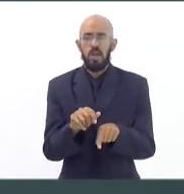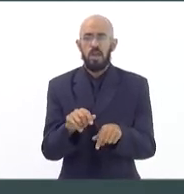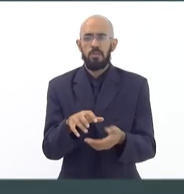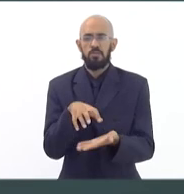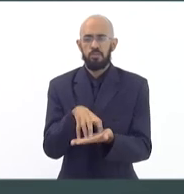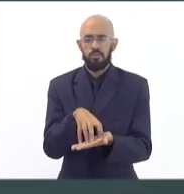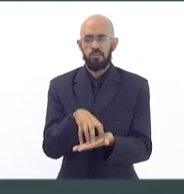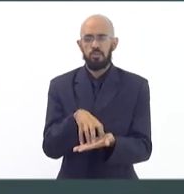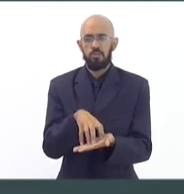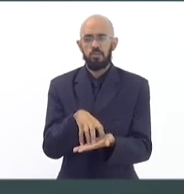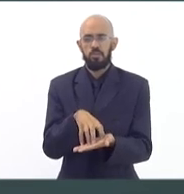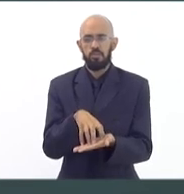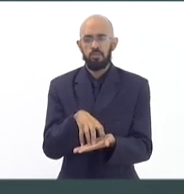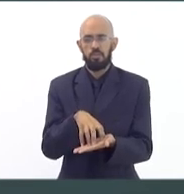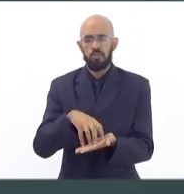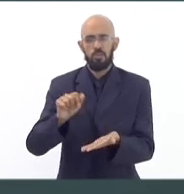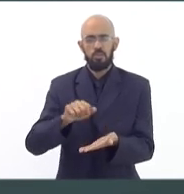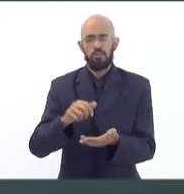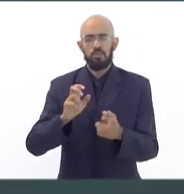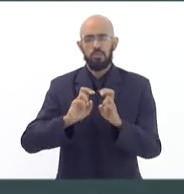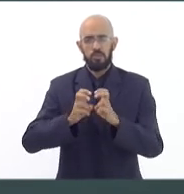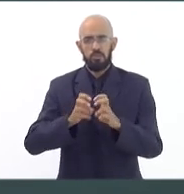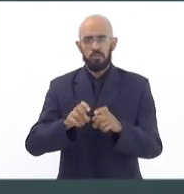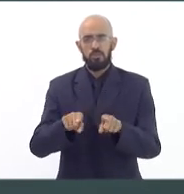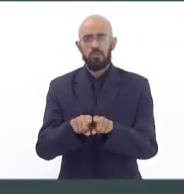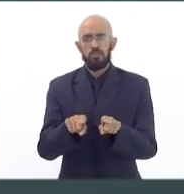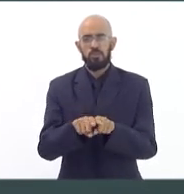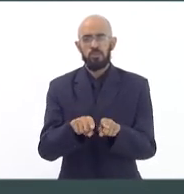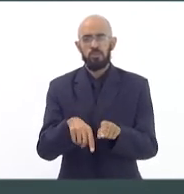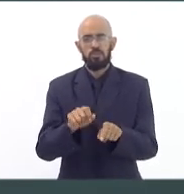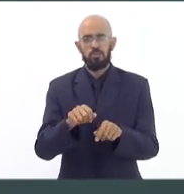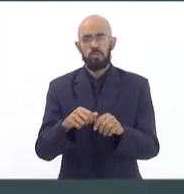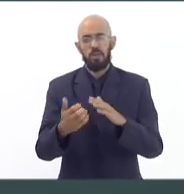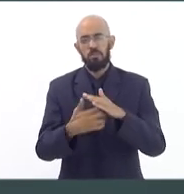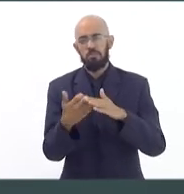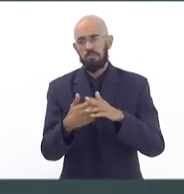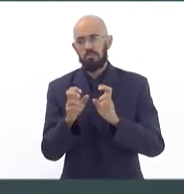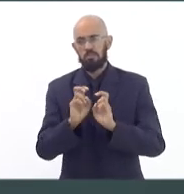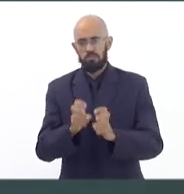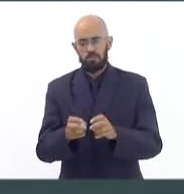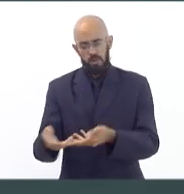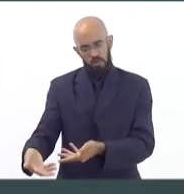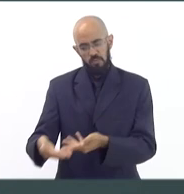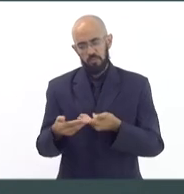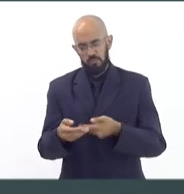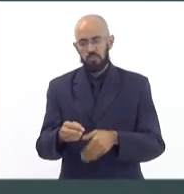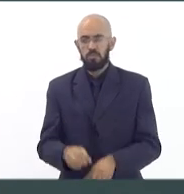militar da polícia civil da agetransp bem como da SuperVia como como convidado